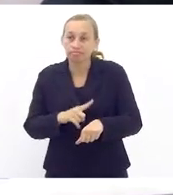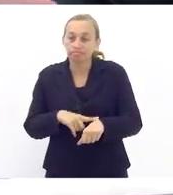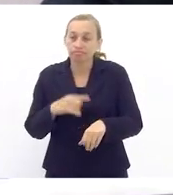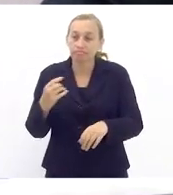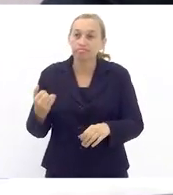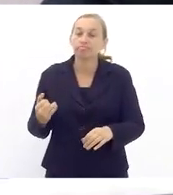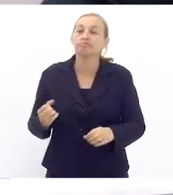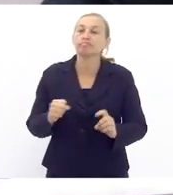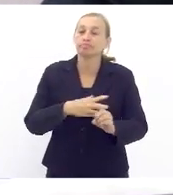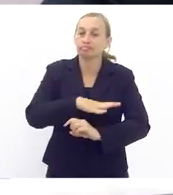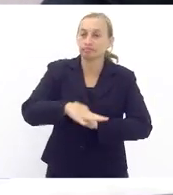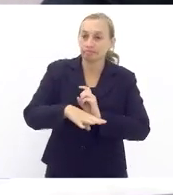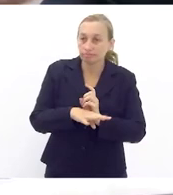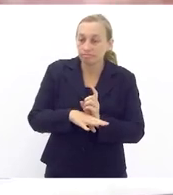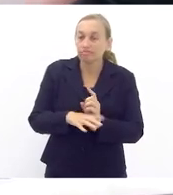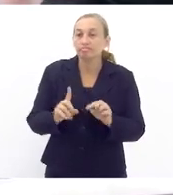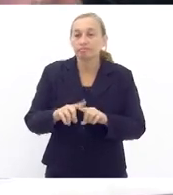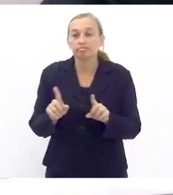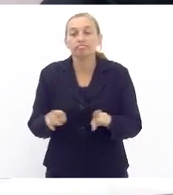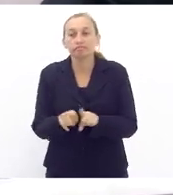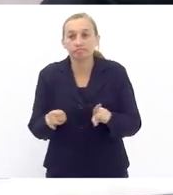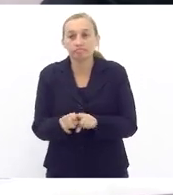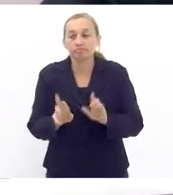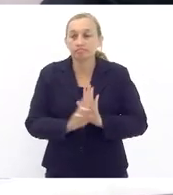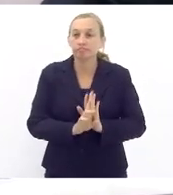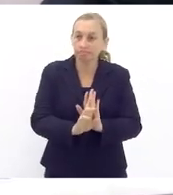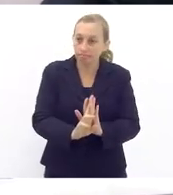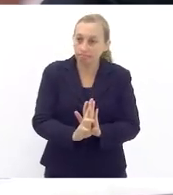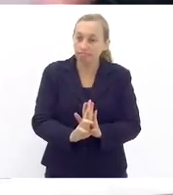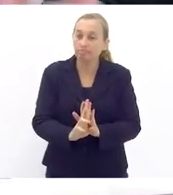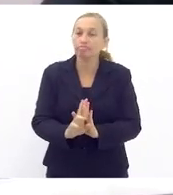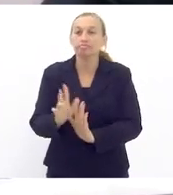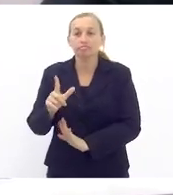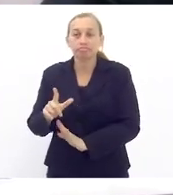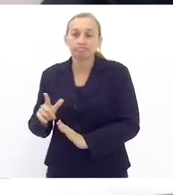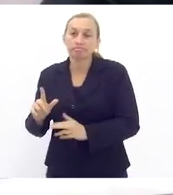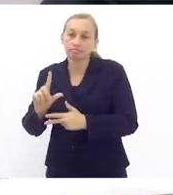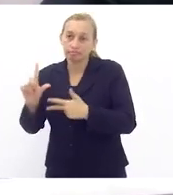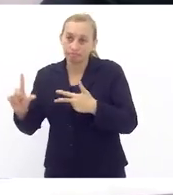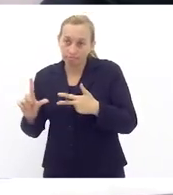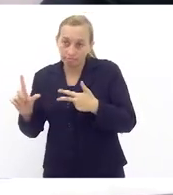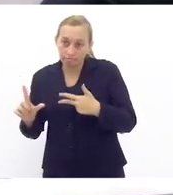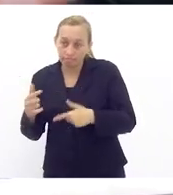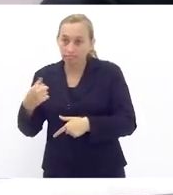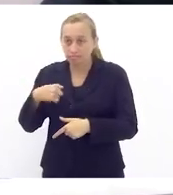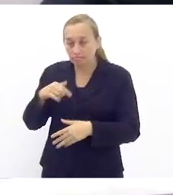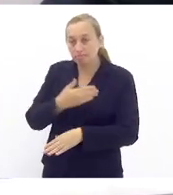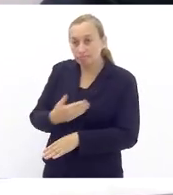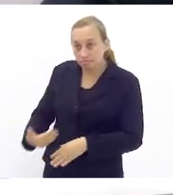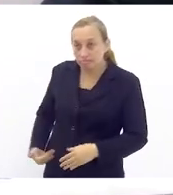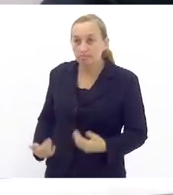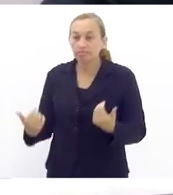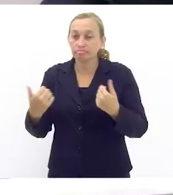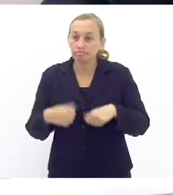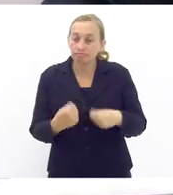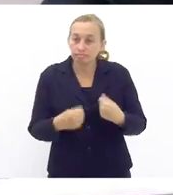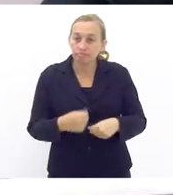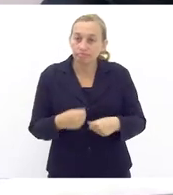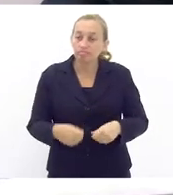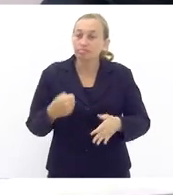a sociedade civil é mas também os nossos representantes legislativos Eu também enquanto o governo acho que a gente precisa